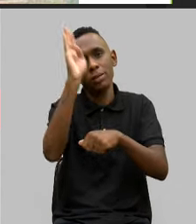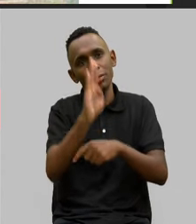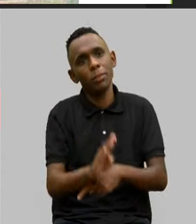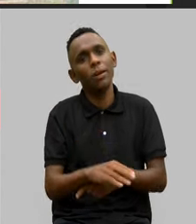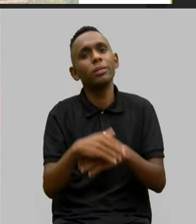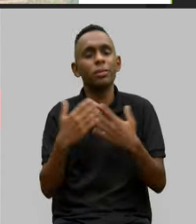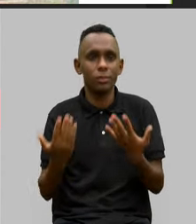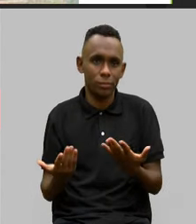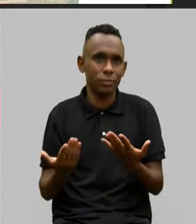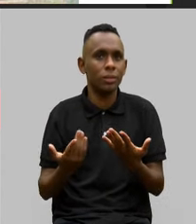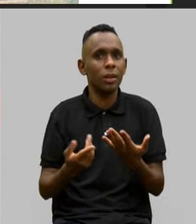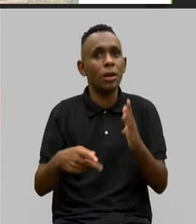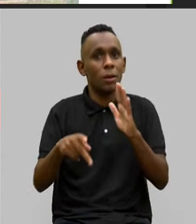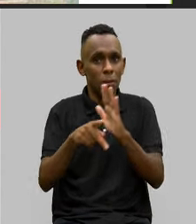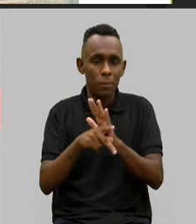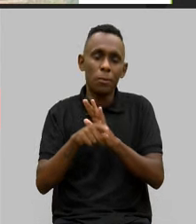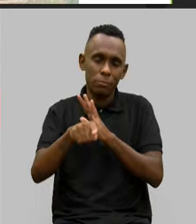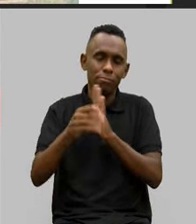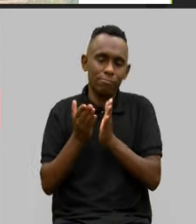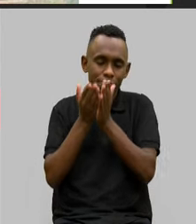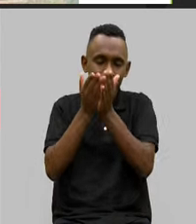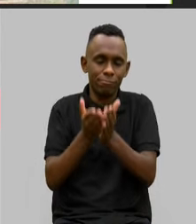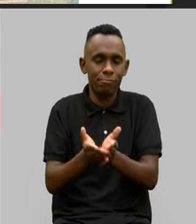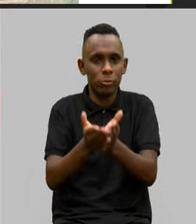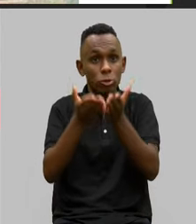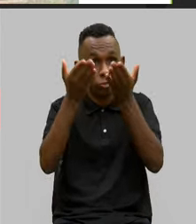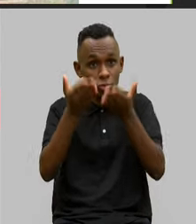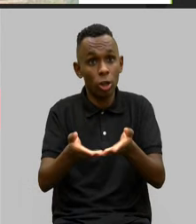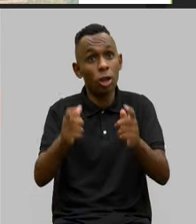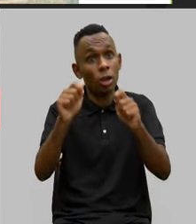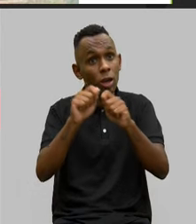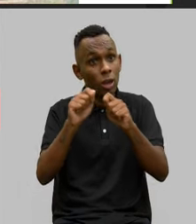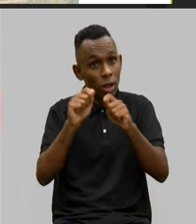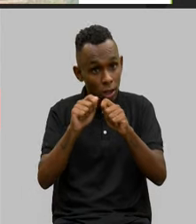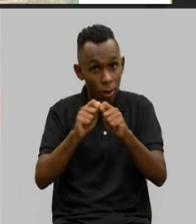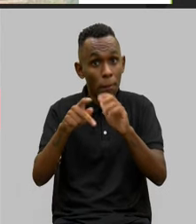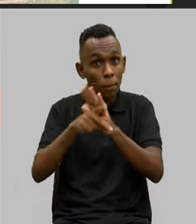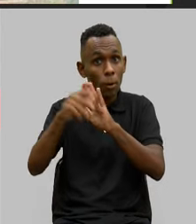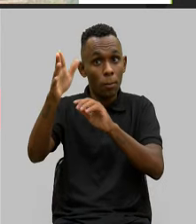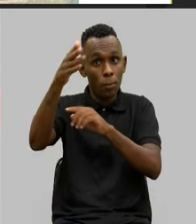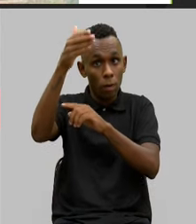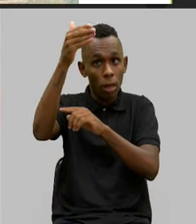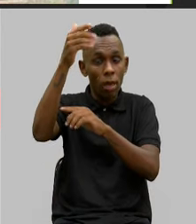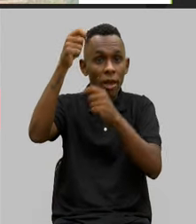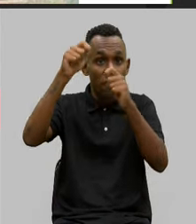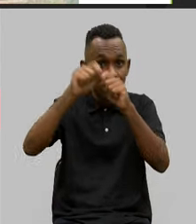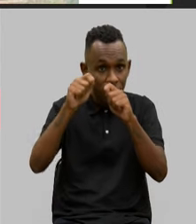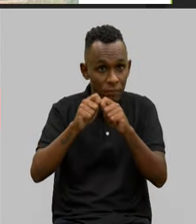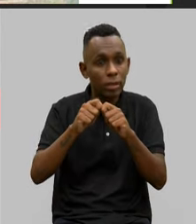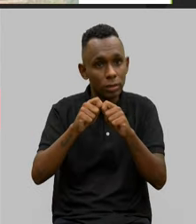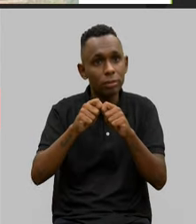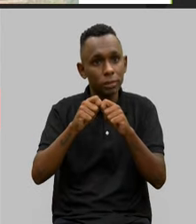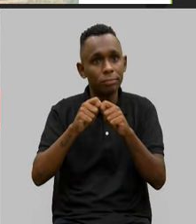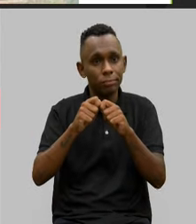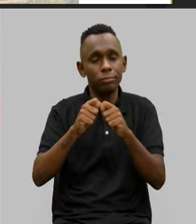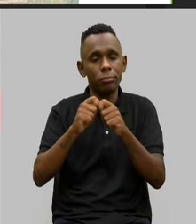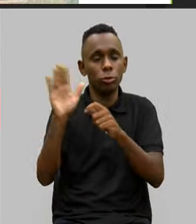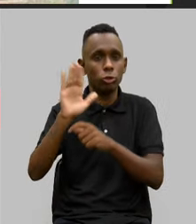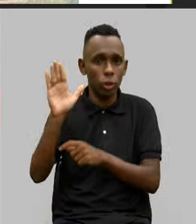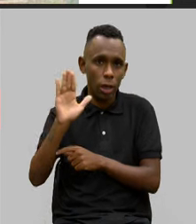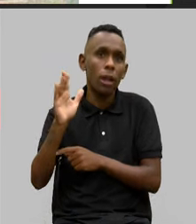fosse a vela das caravelas que foi feita de cannabis nós não